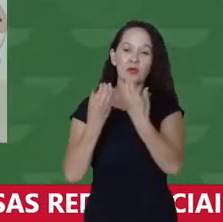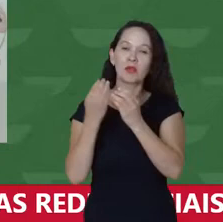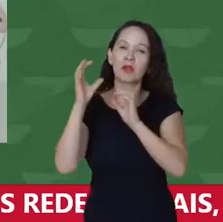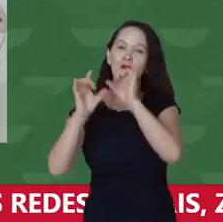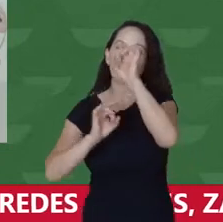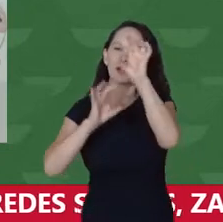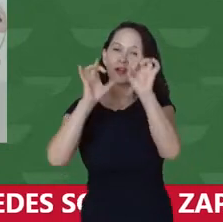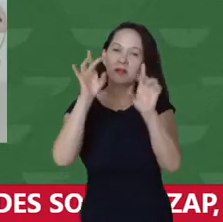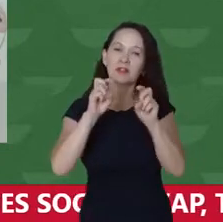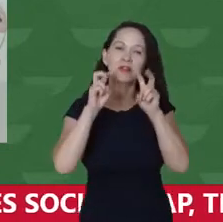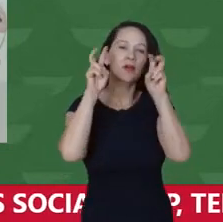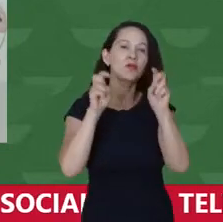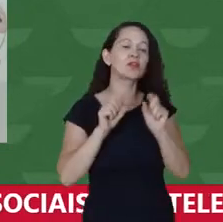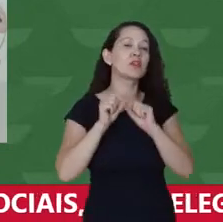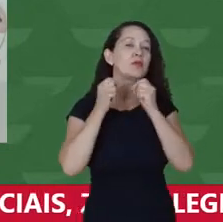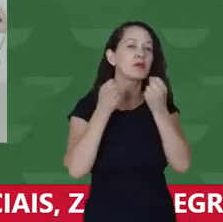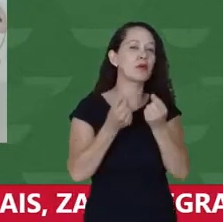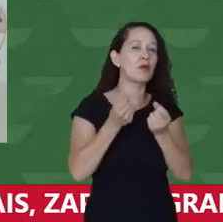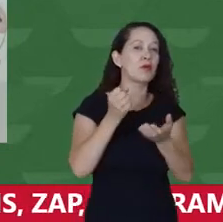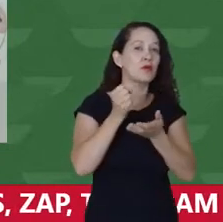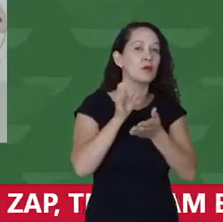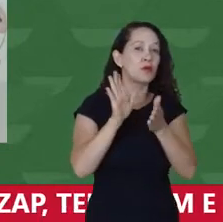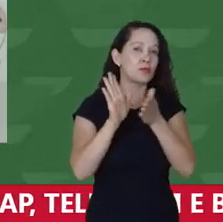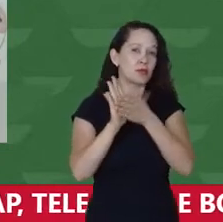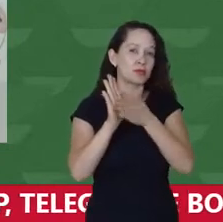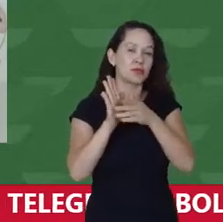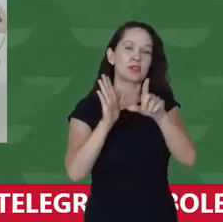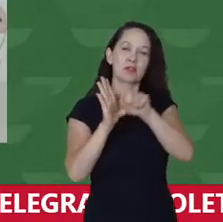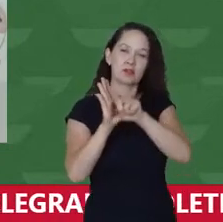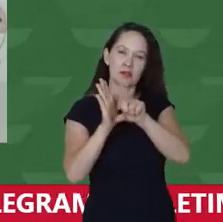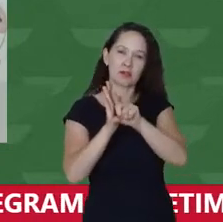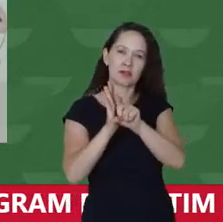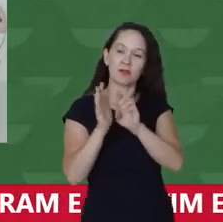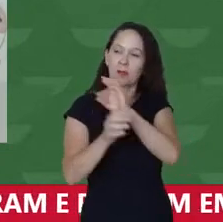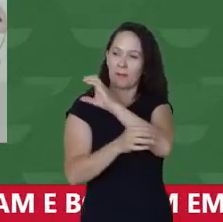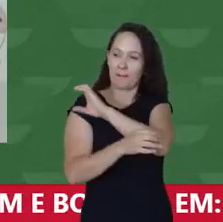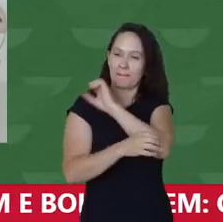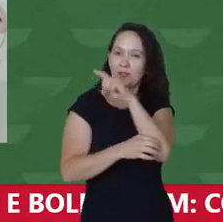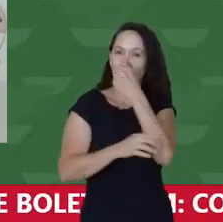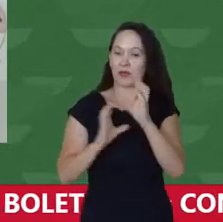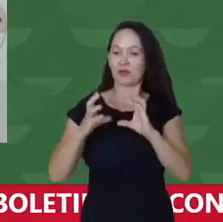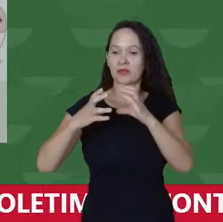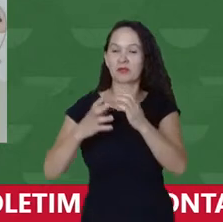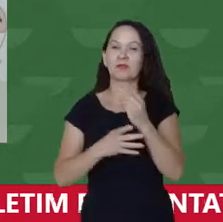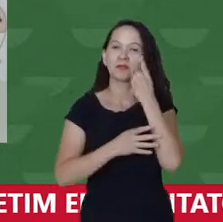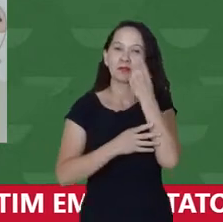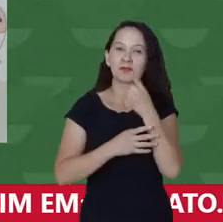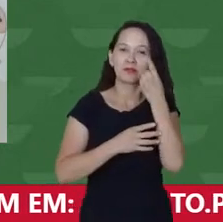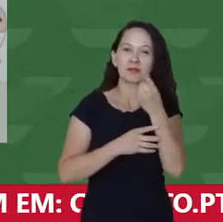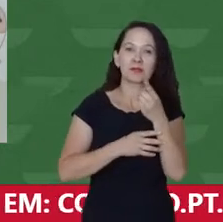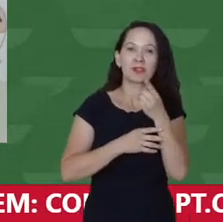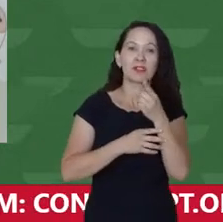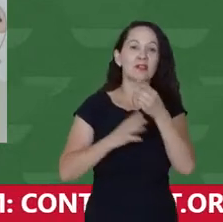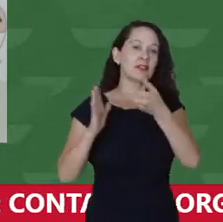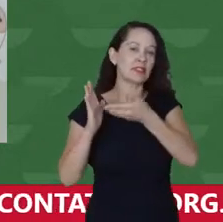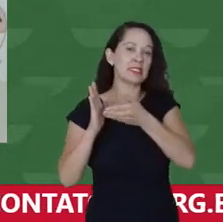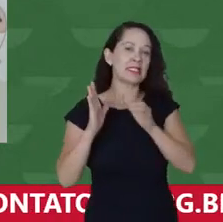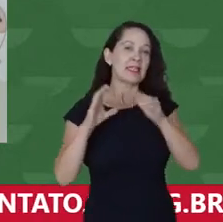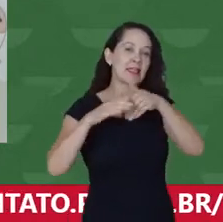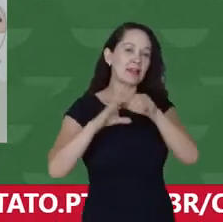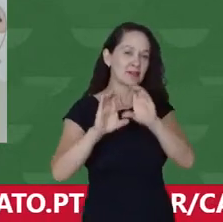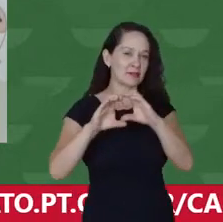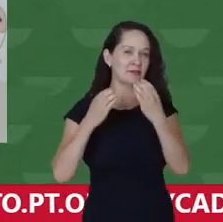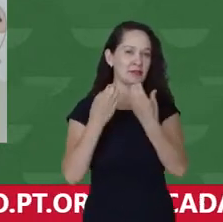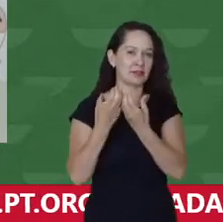em se tratando de emenda constitucional, que coordena o nosso grupo dos deputados e deputadas nessa comissão. Rogério